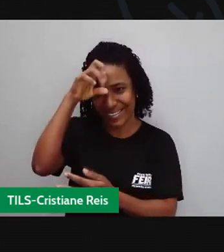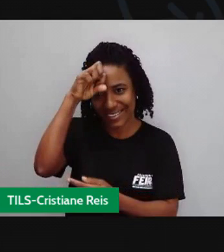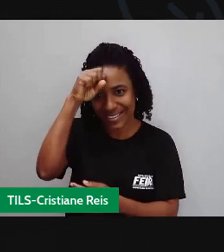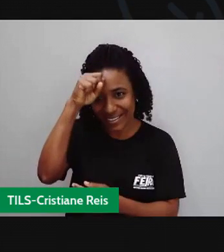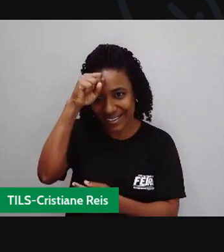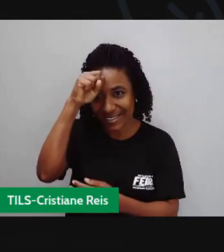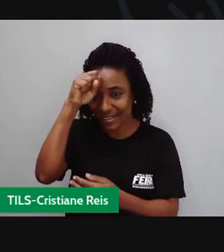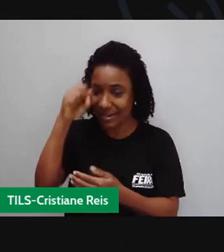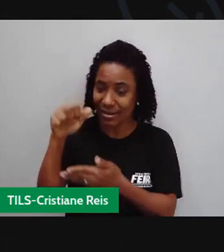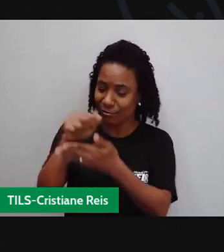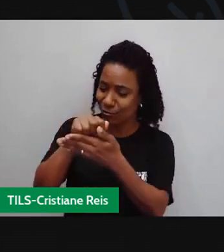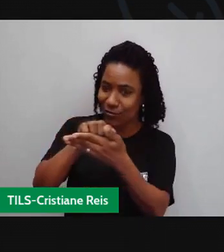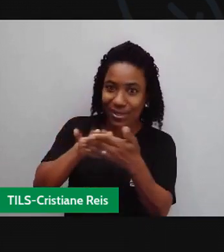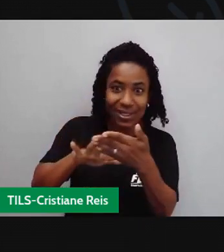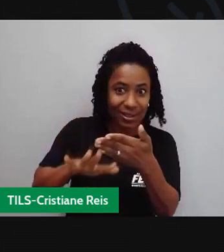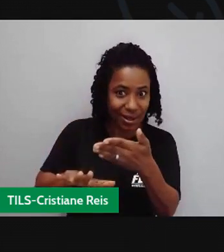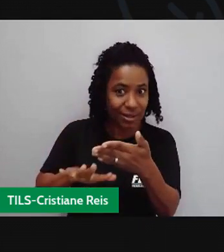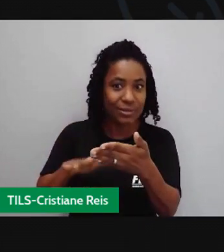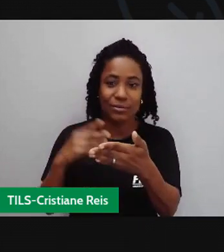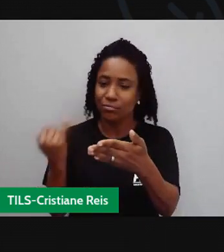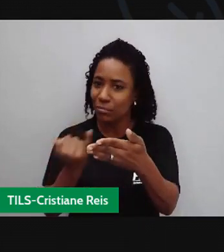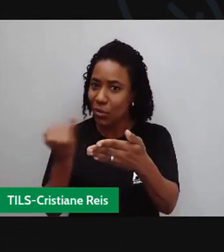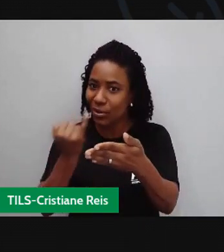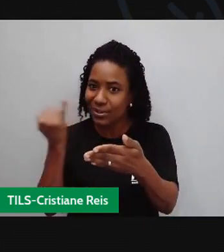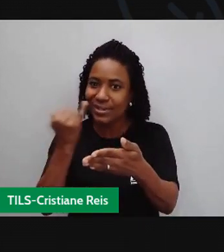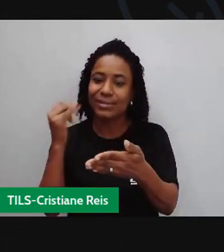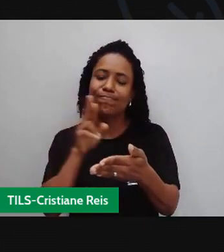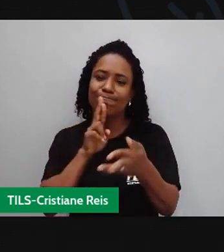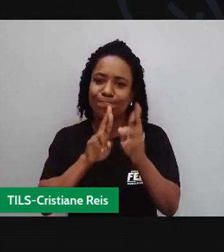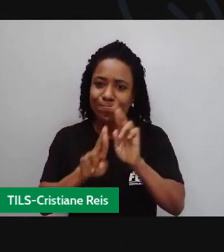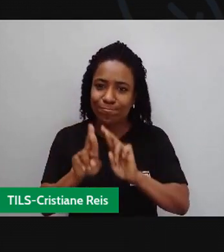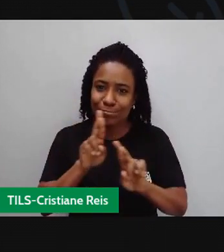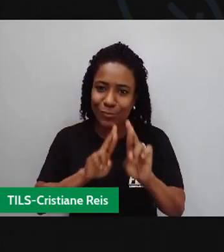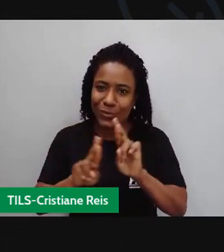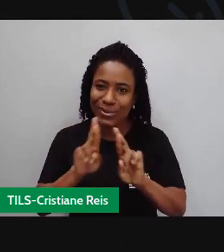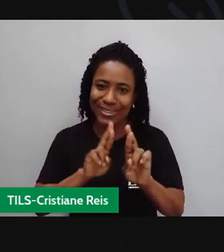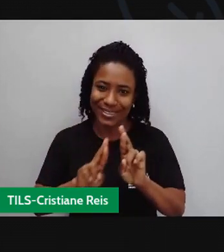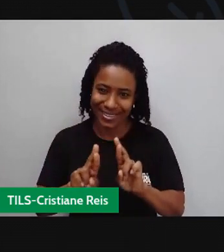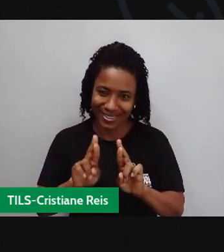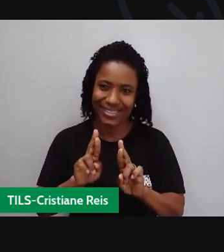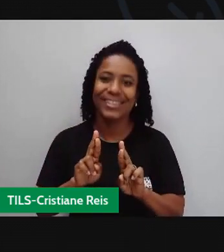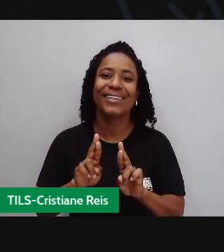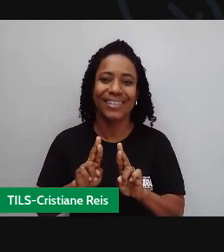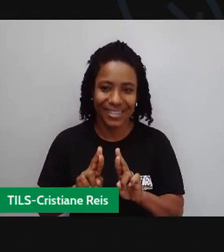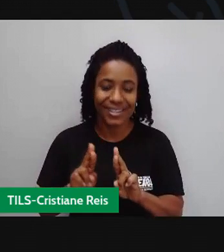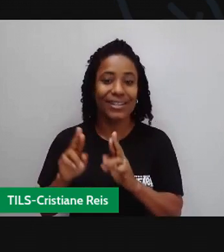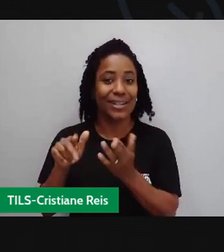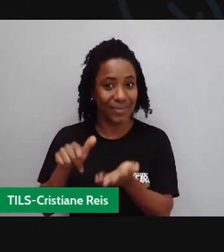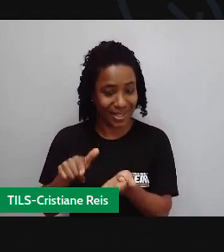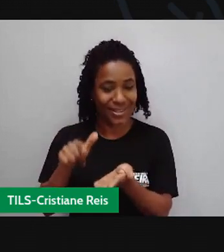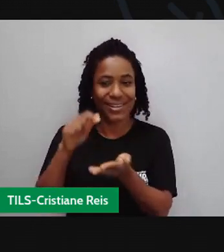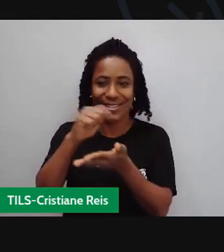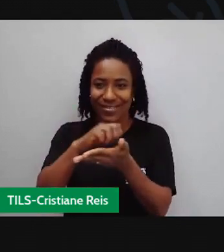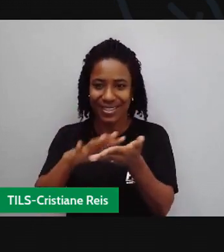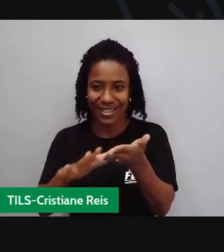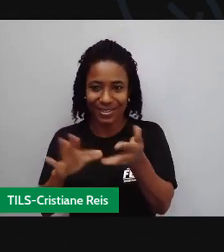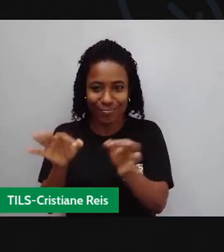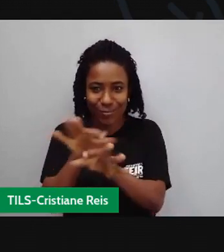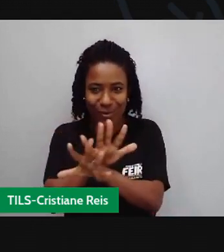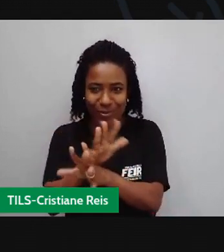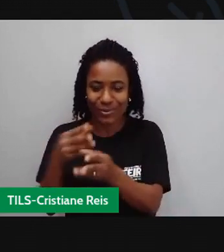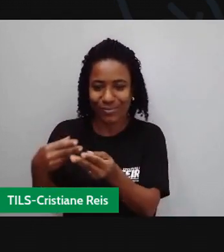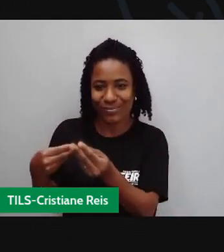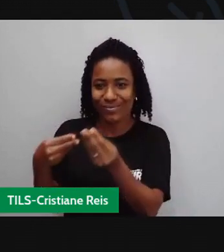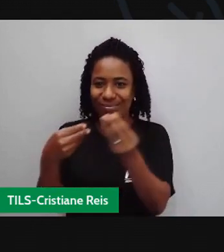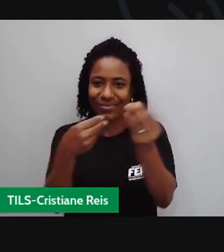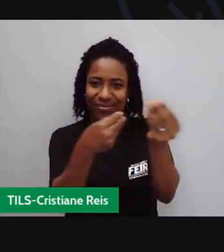sejam preenchidas, sejam resolvidas, que vocês consigam dar a devolutiva para os professores, para que eles façam o